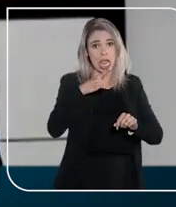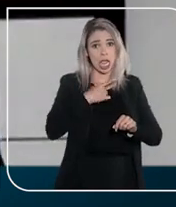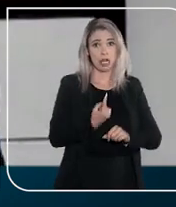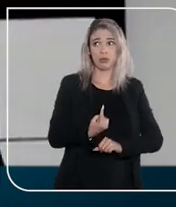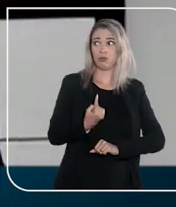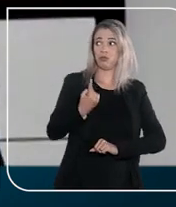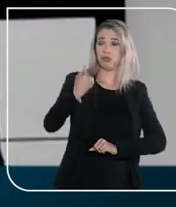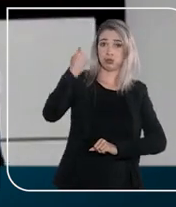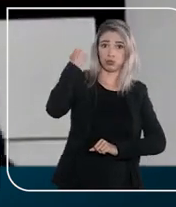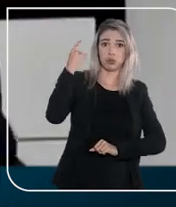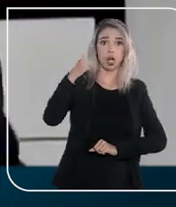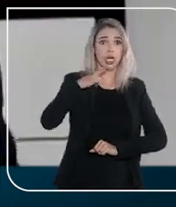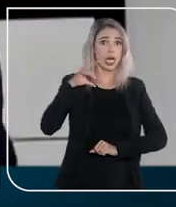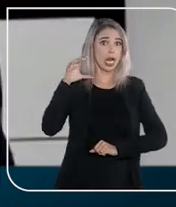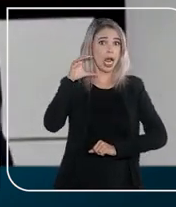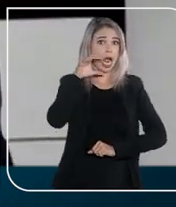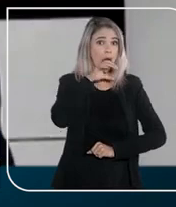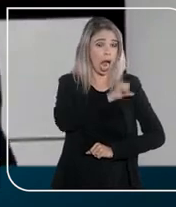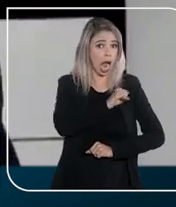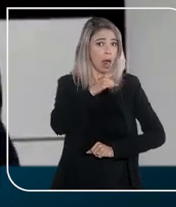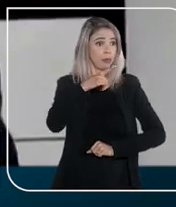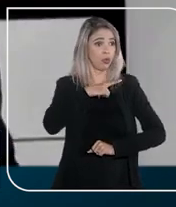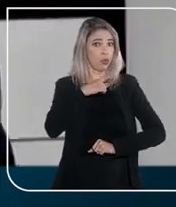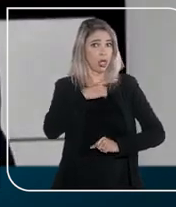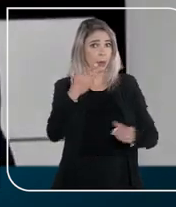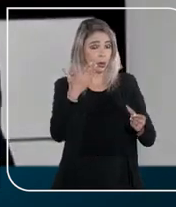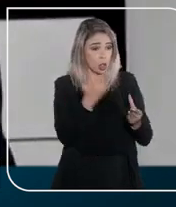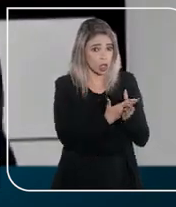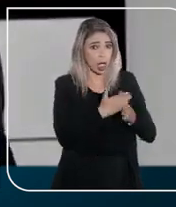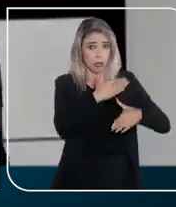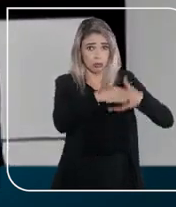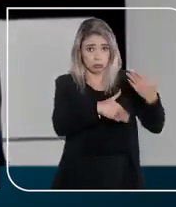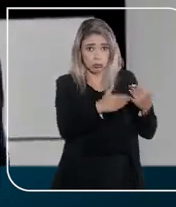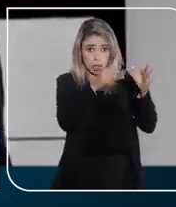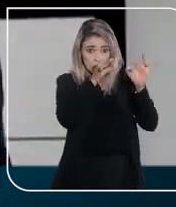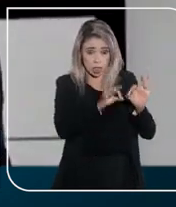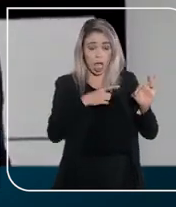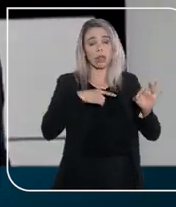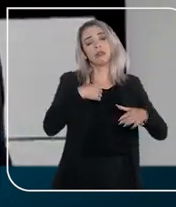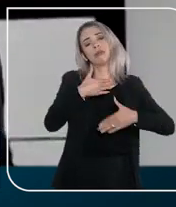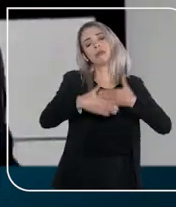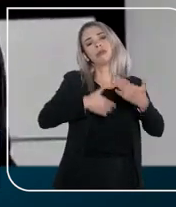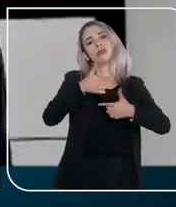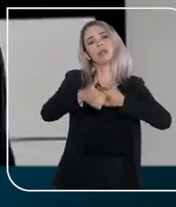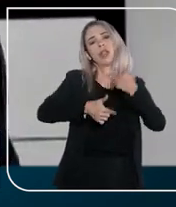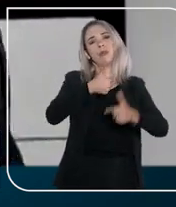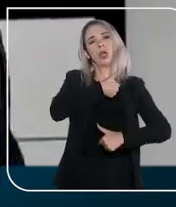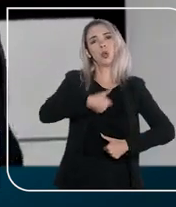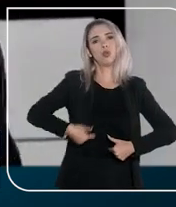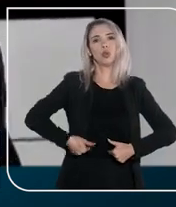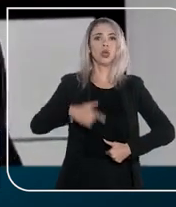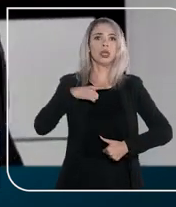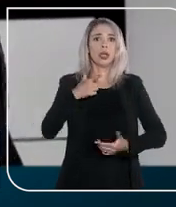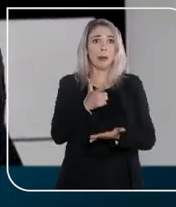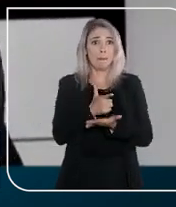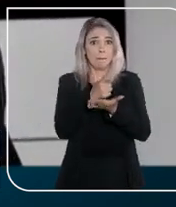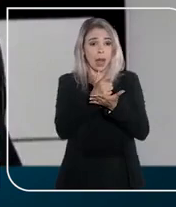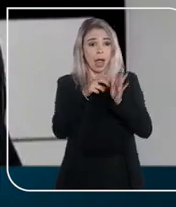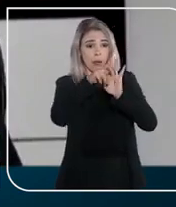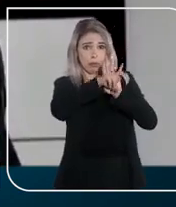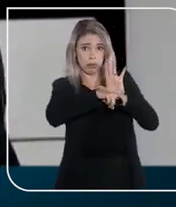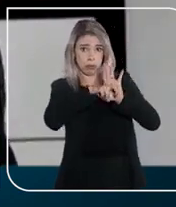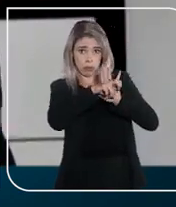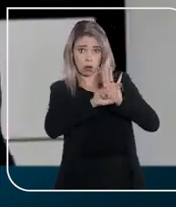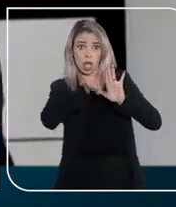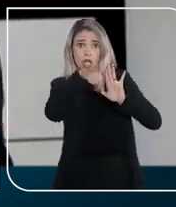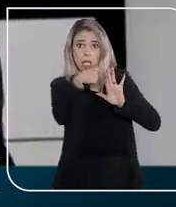que precária, vencido a ação e do transcorrer do exercício da função pública, tomado esse tiro, ficasse paraplégico e